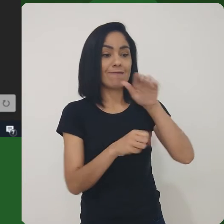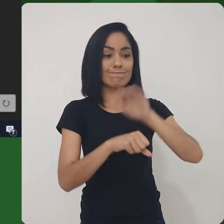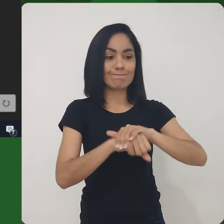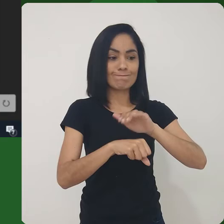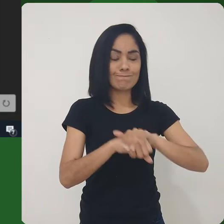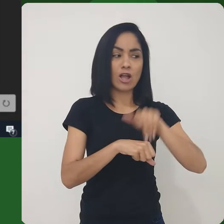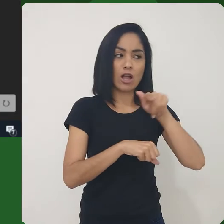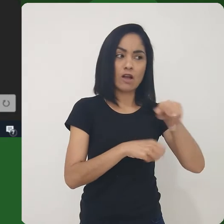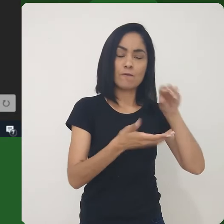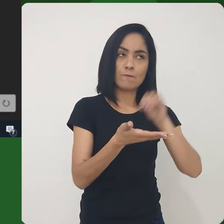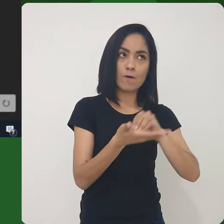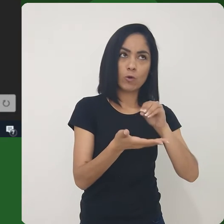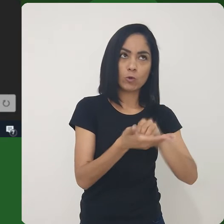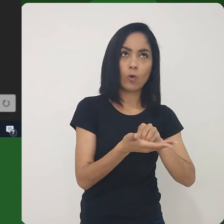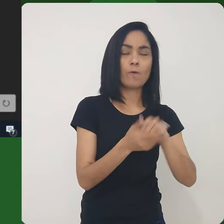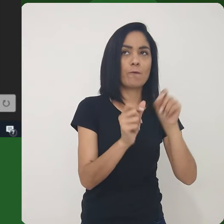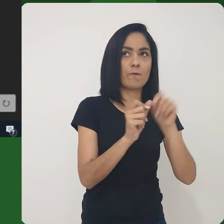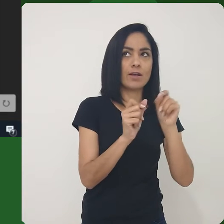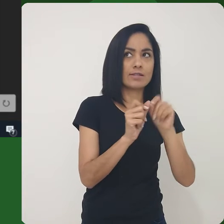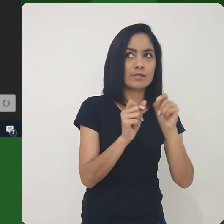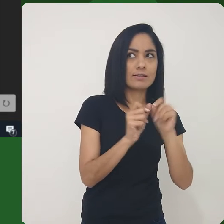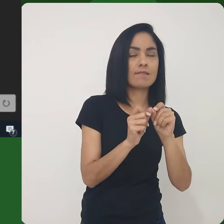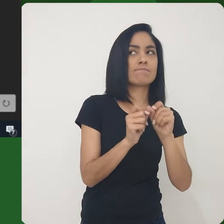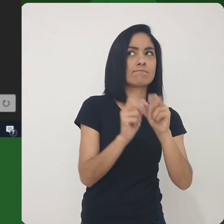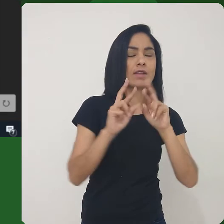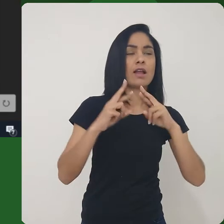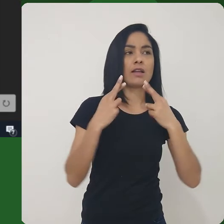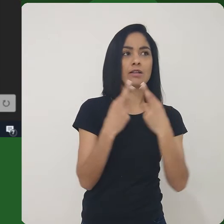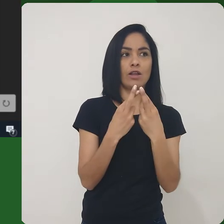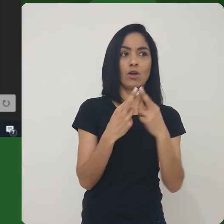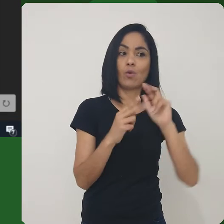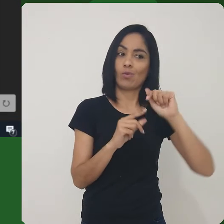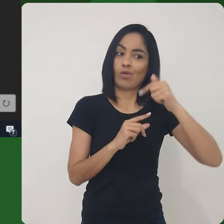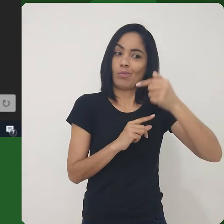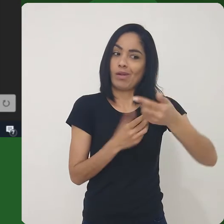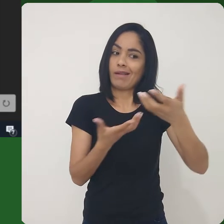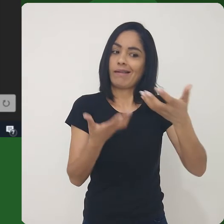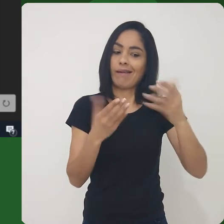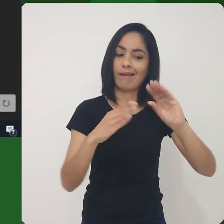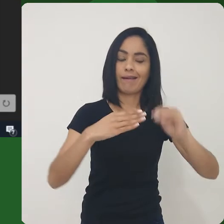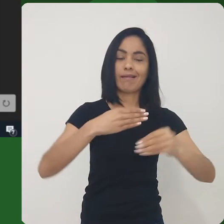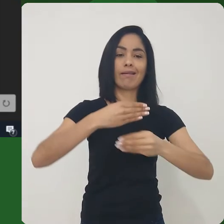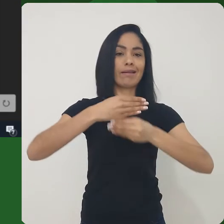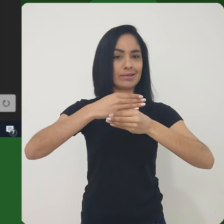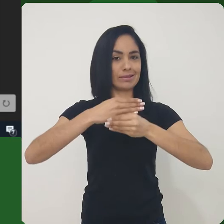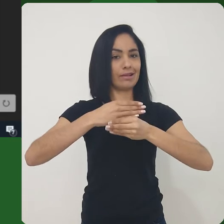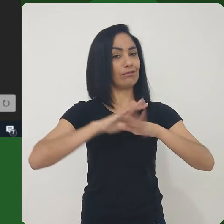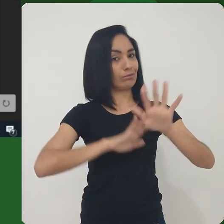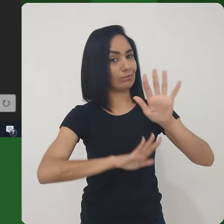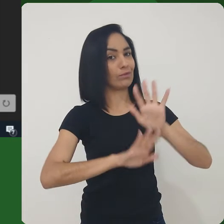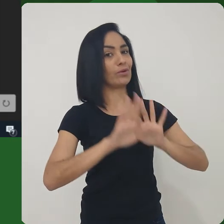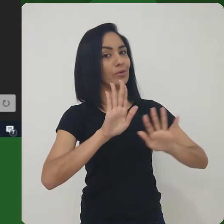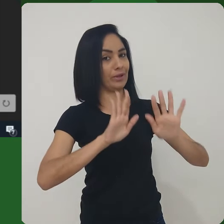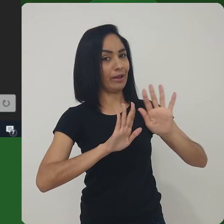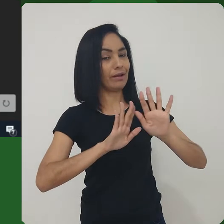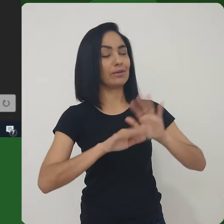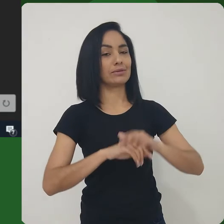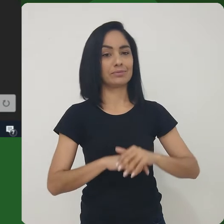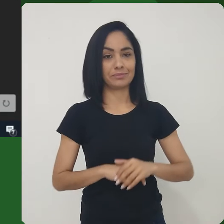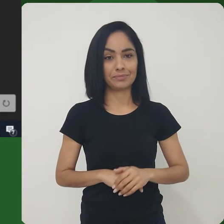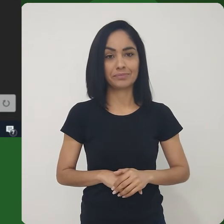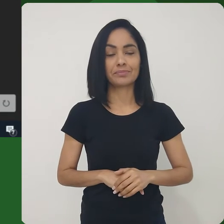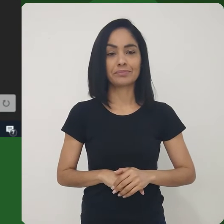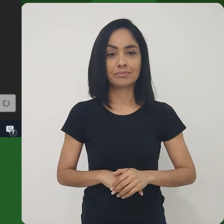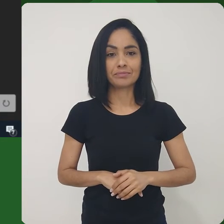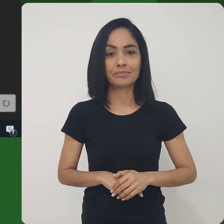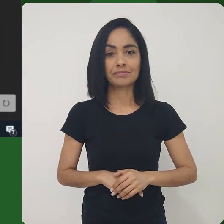ele deixou de verificar, de captar durante a reunião e daquilo que está sendo acrescentado até de forma